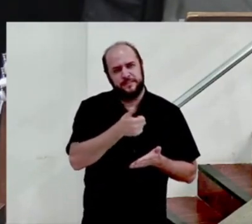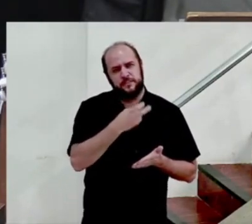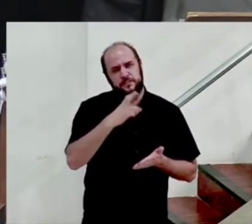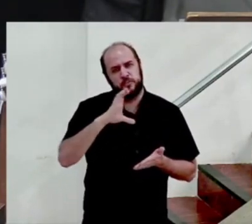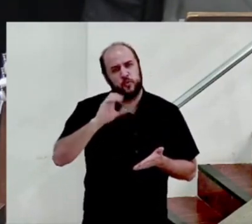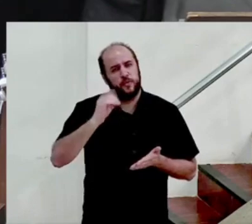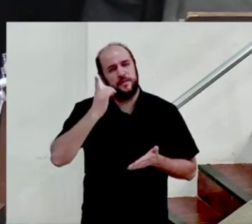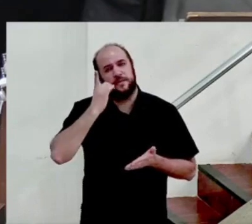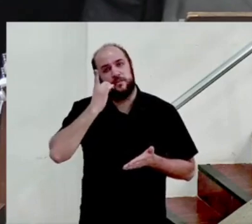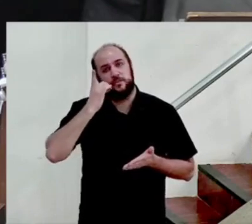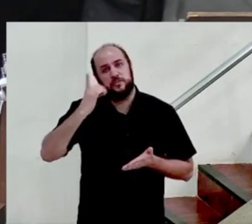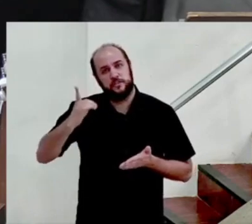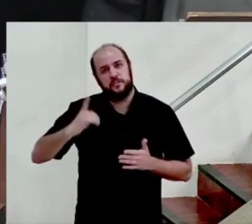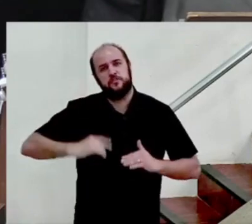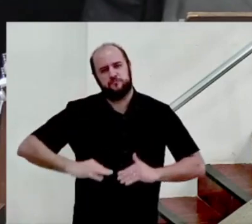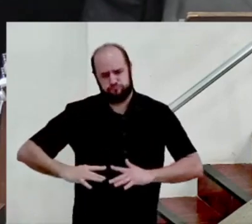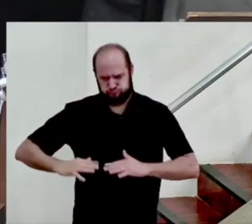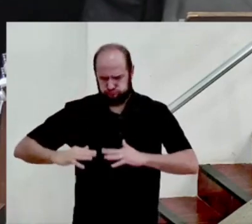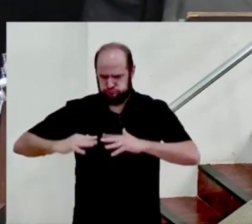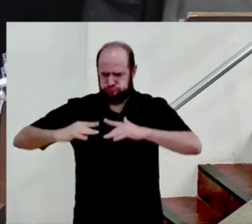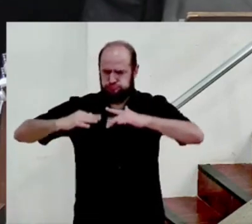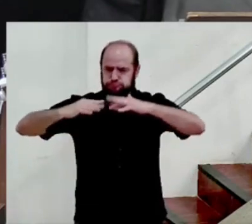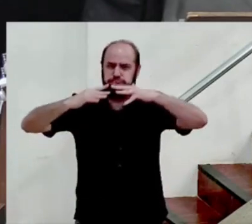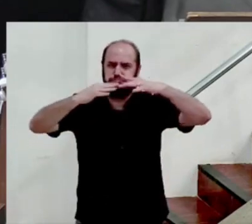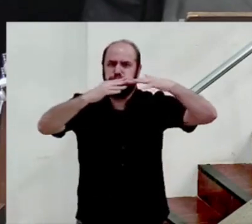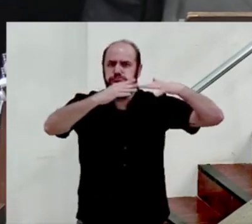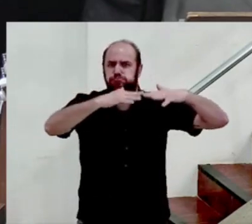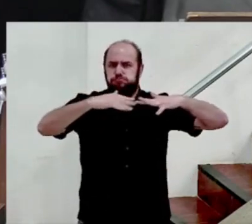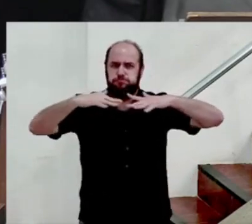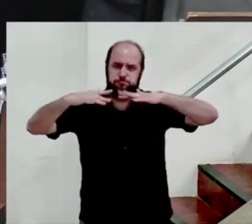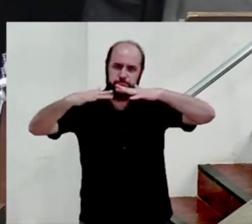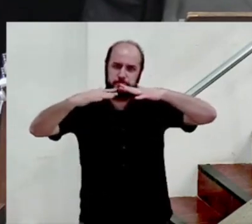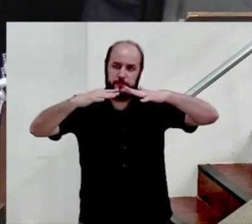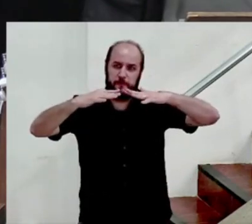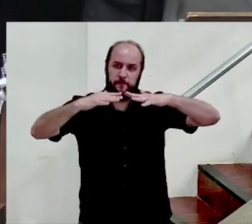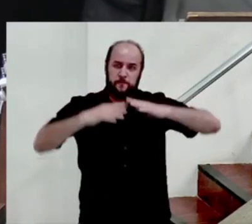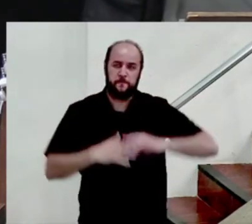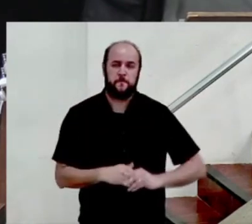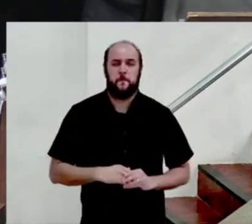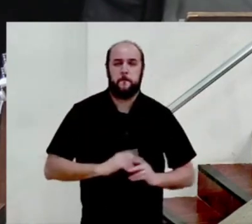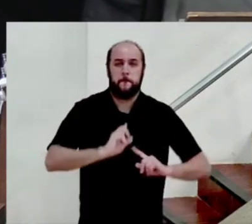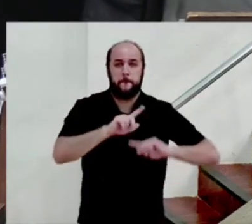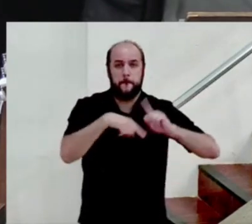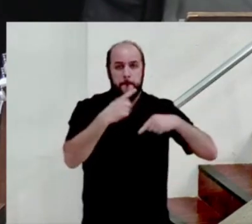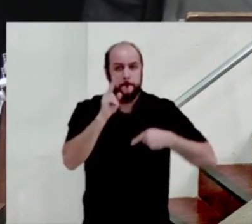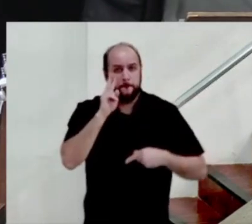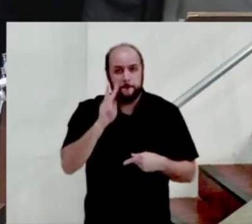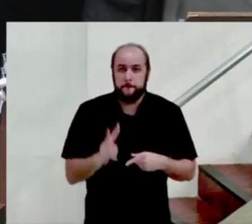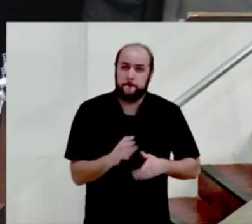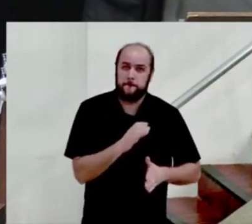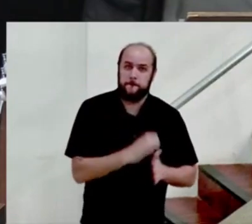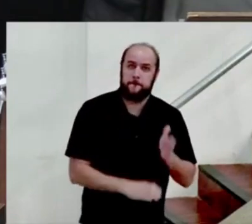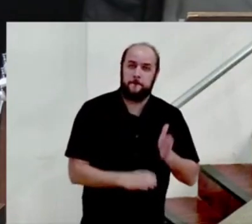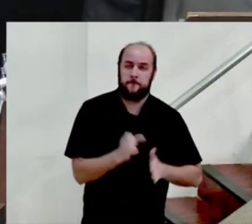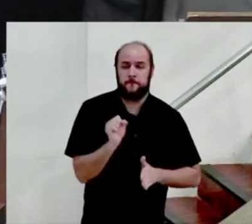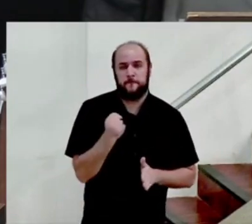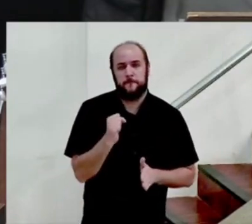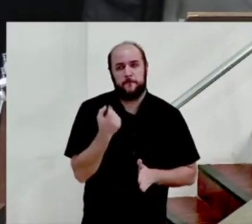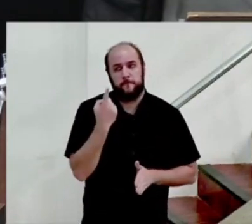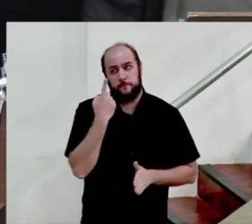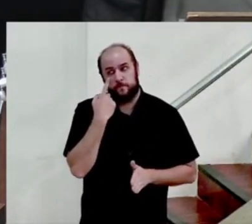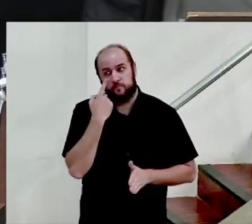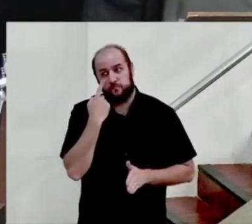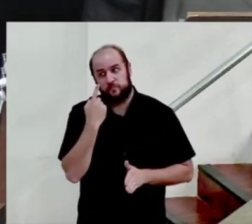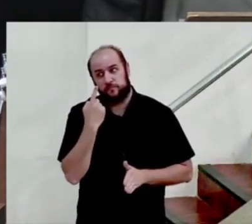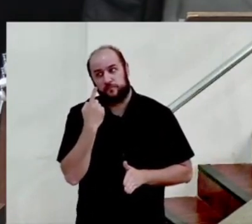150 dias predominaram sobre a terra. Depois, se nós formos para o capítulo 8, a gente vai ver